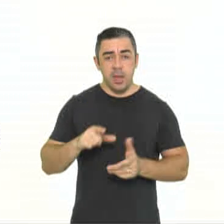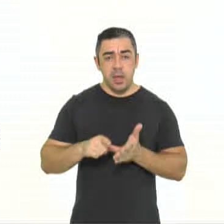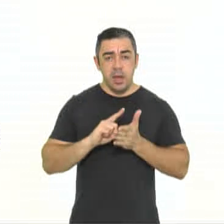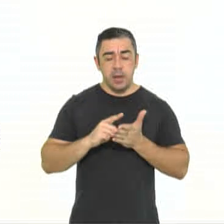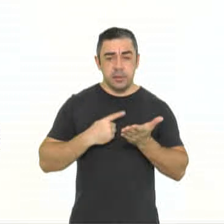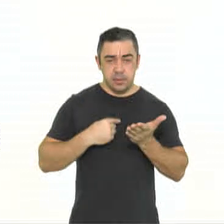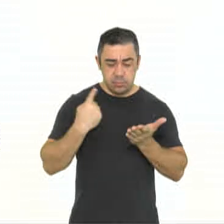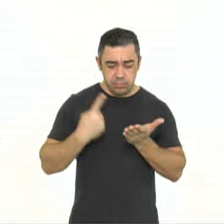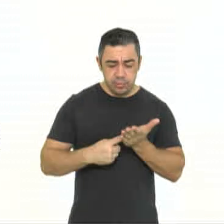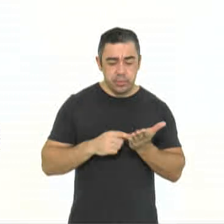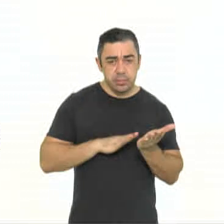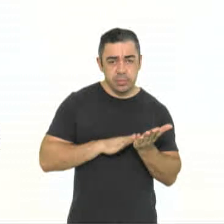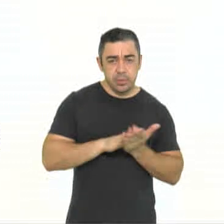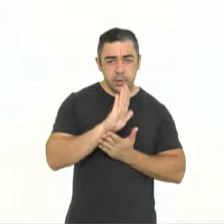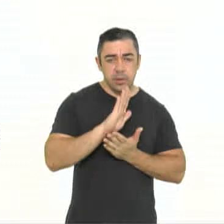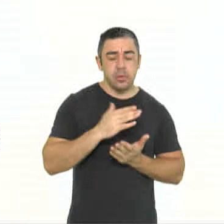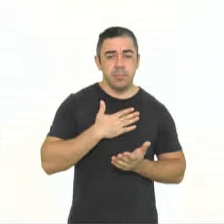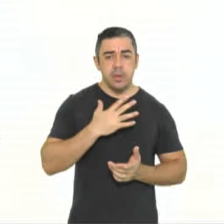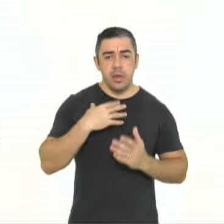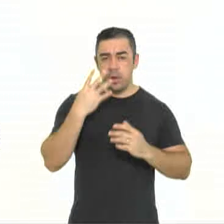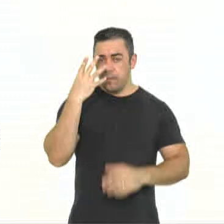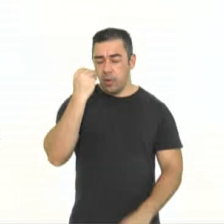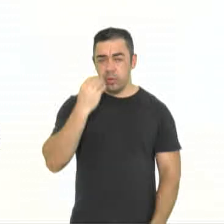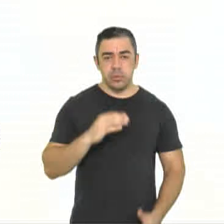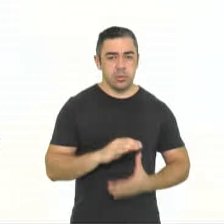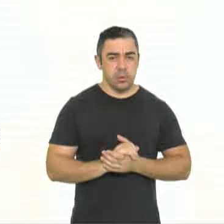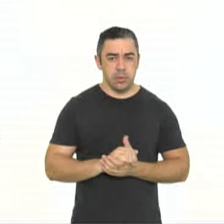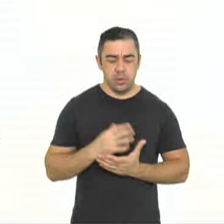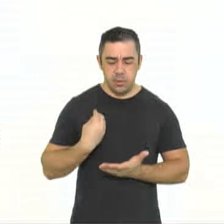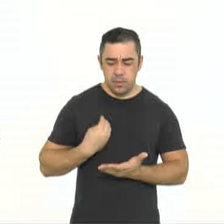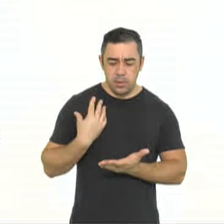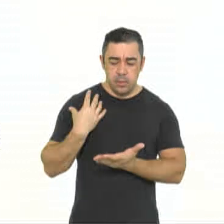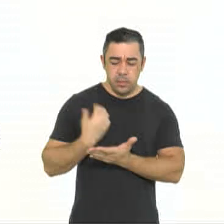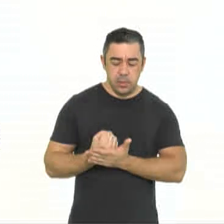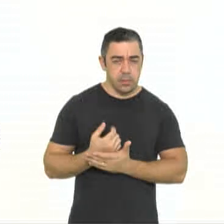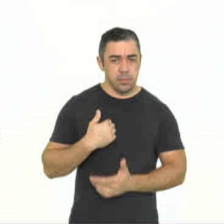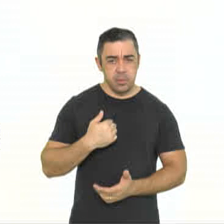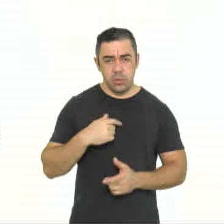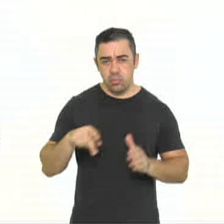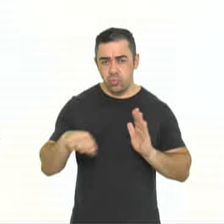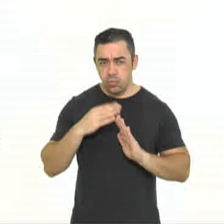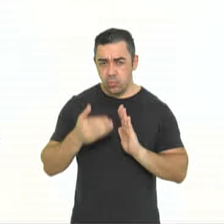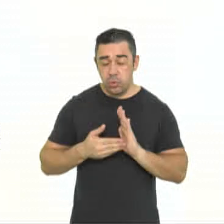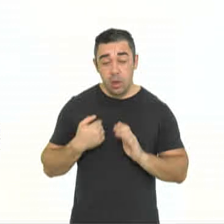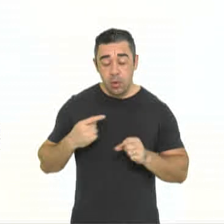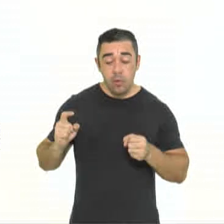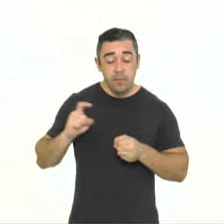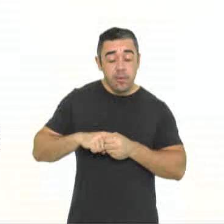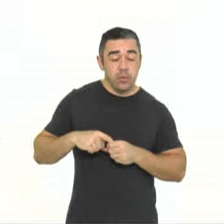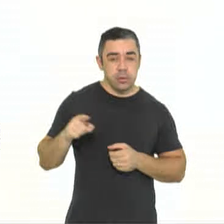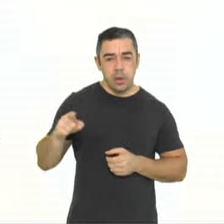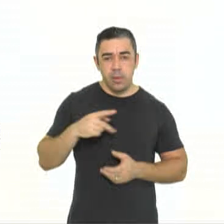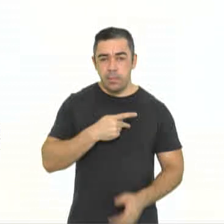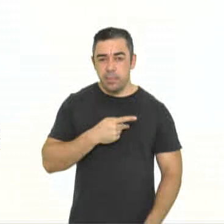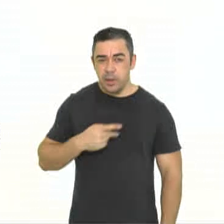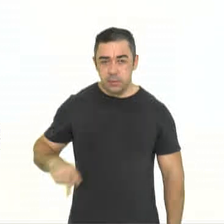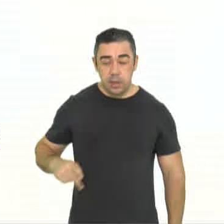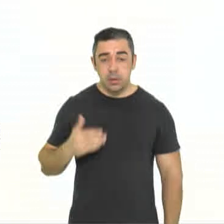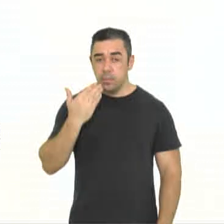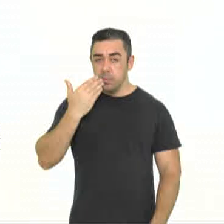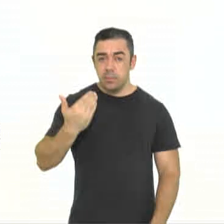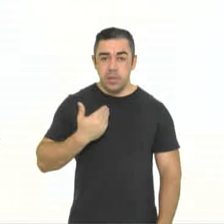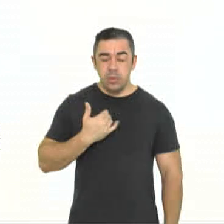Mensageiro de Bali o meu retrato, notas biográficas e bibliográficas. Quando voltei, o presidente